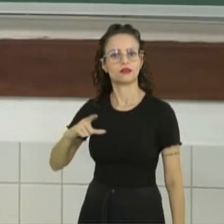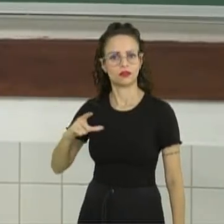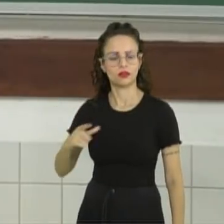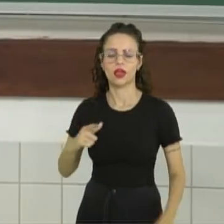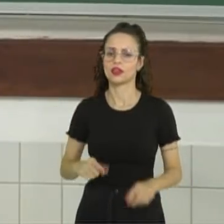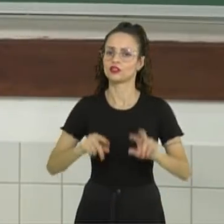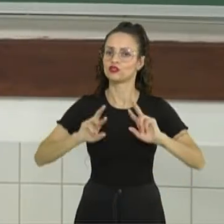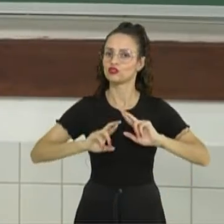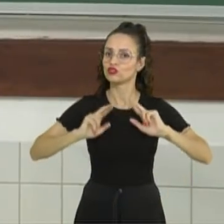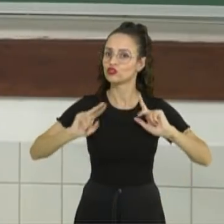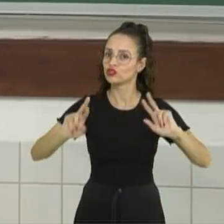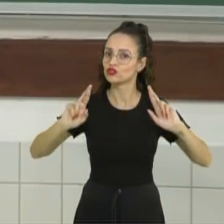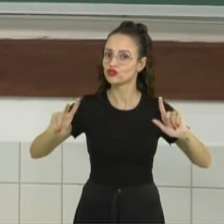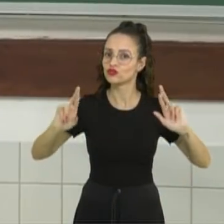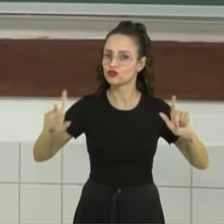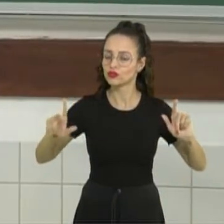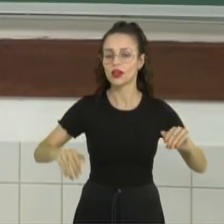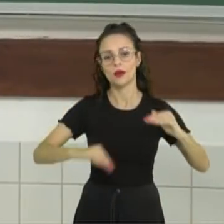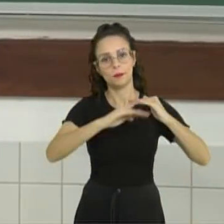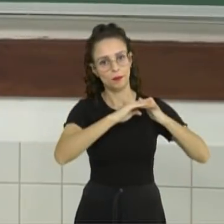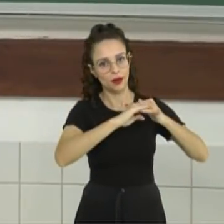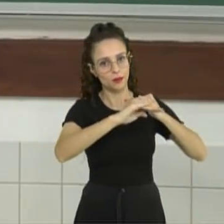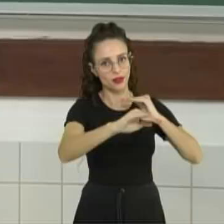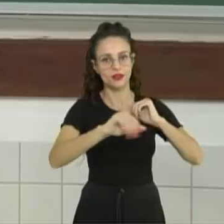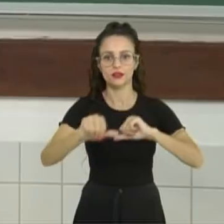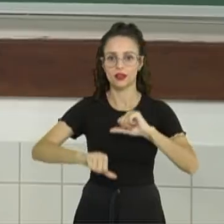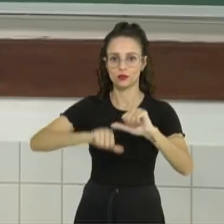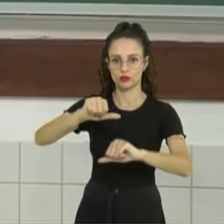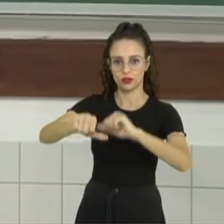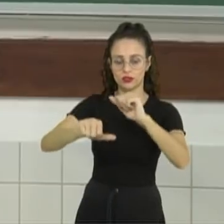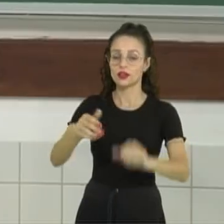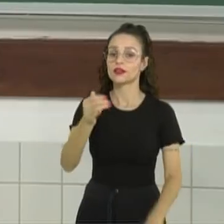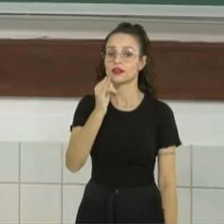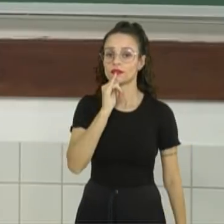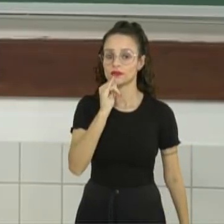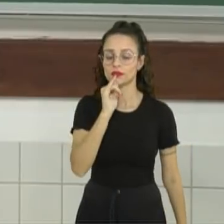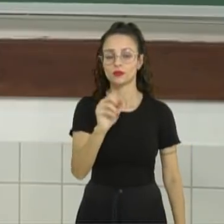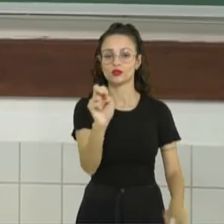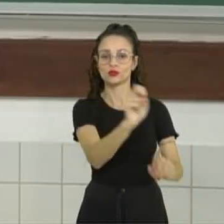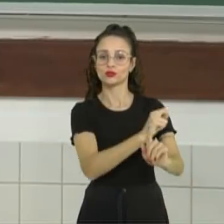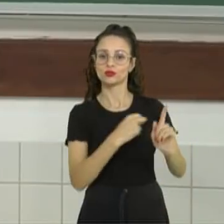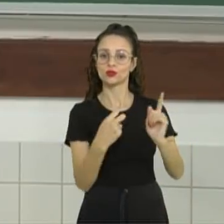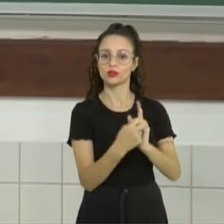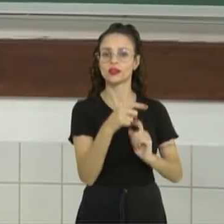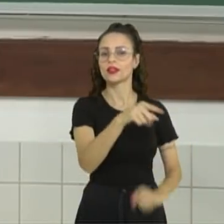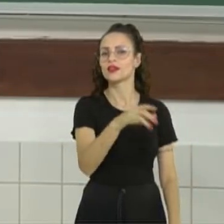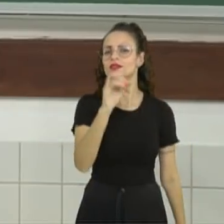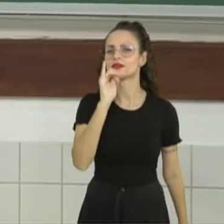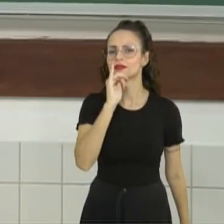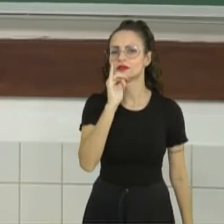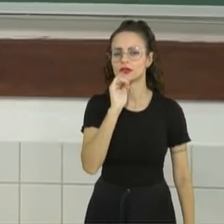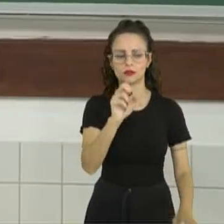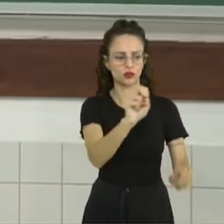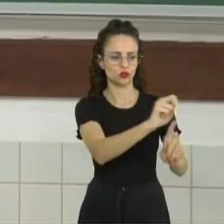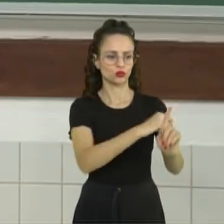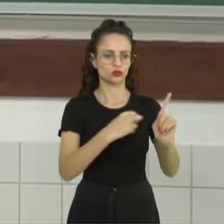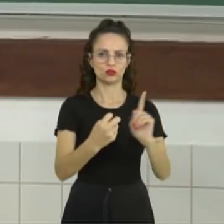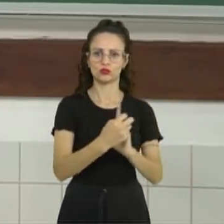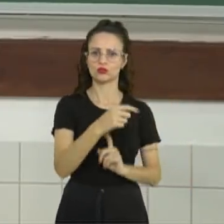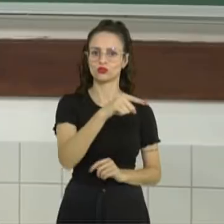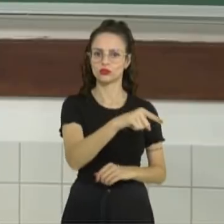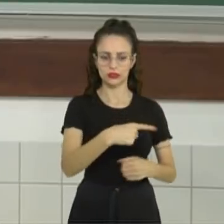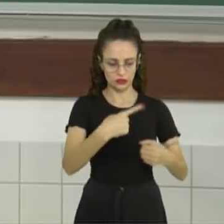ritmo de permanências, né? Por exemplo, uma sociedade, vamos pegar um exemplo de